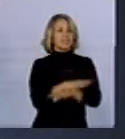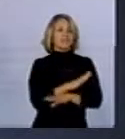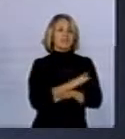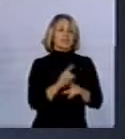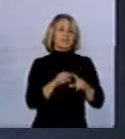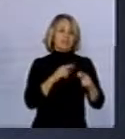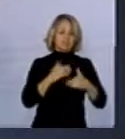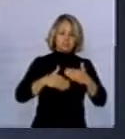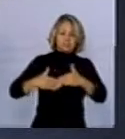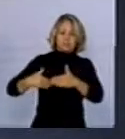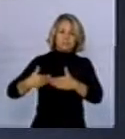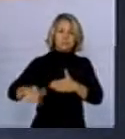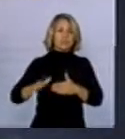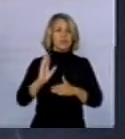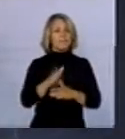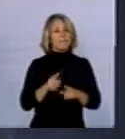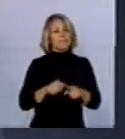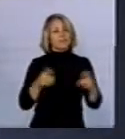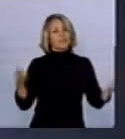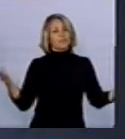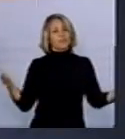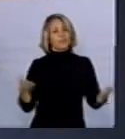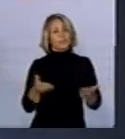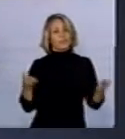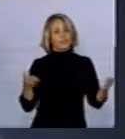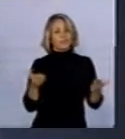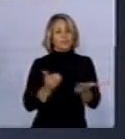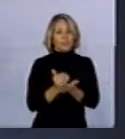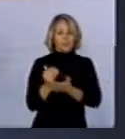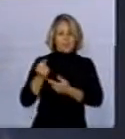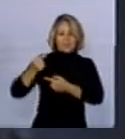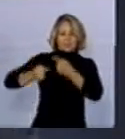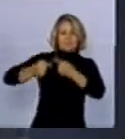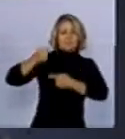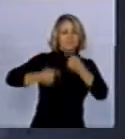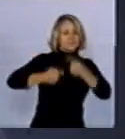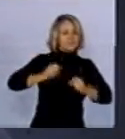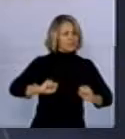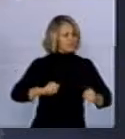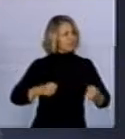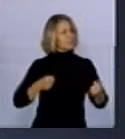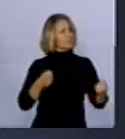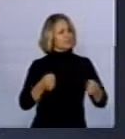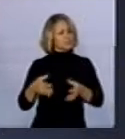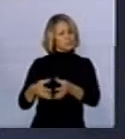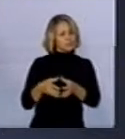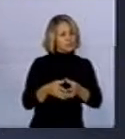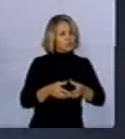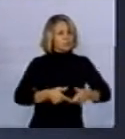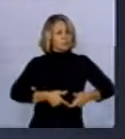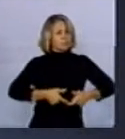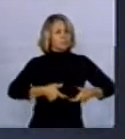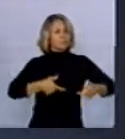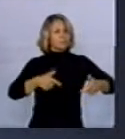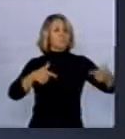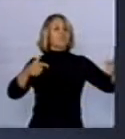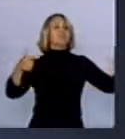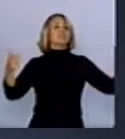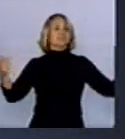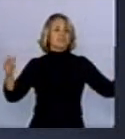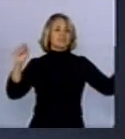vigência ampla. Hoje, elas se veem sob a competição ou enfrentando grandes grupos econômicos que têm